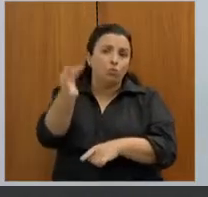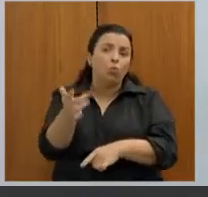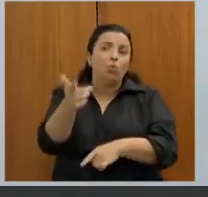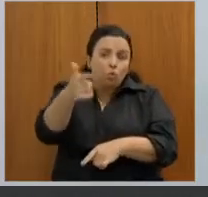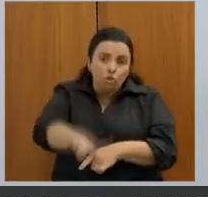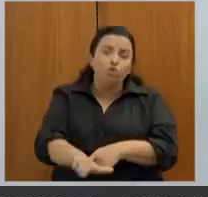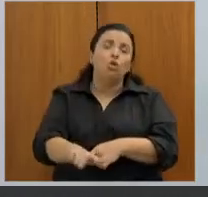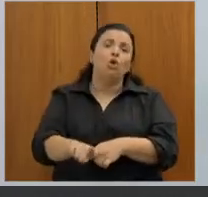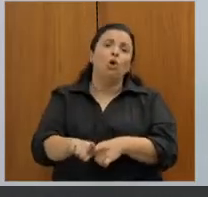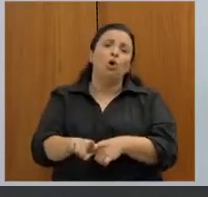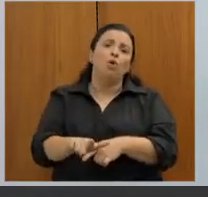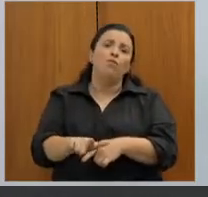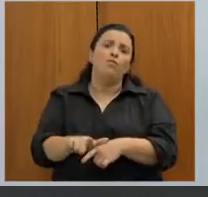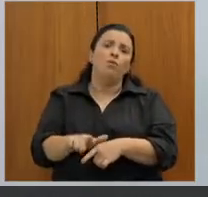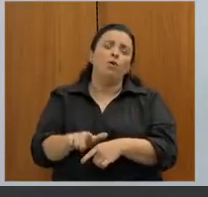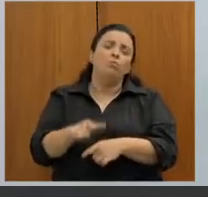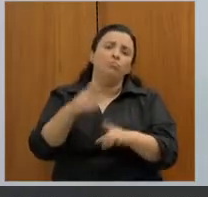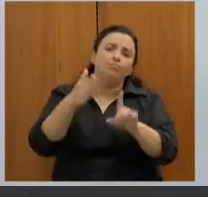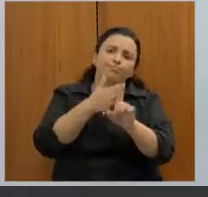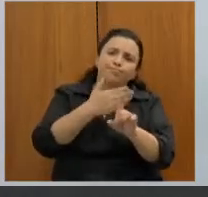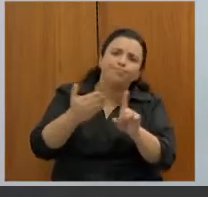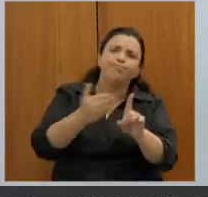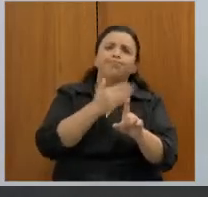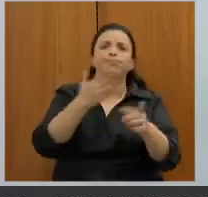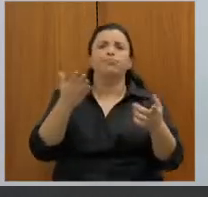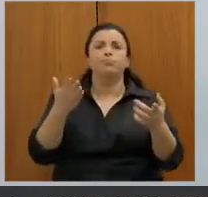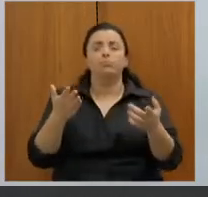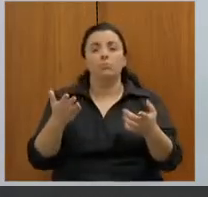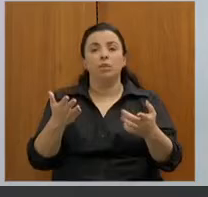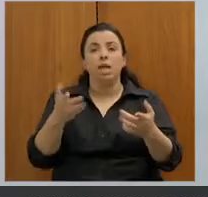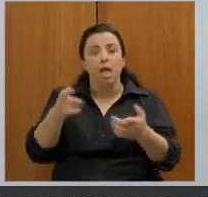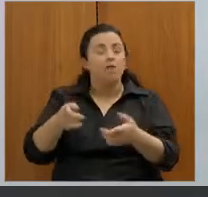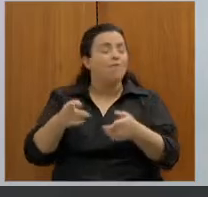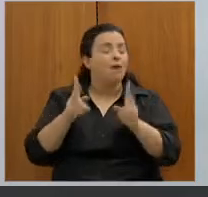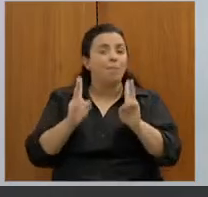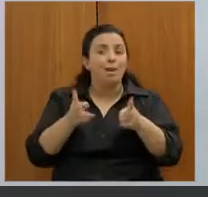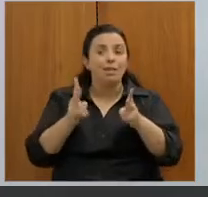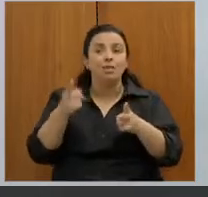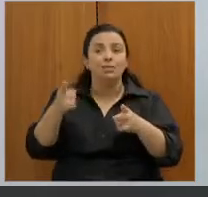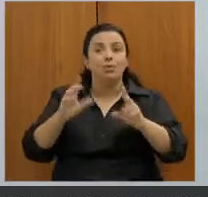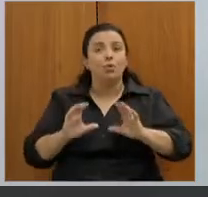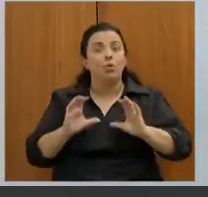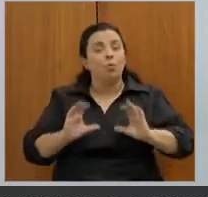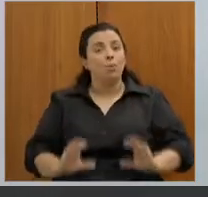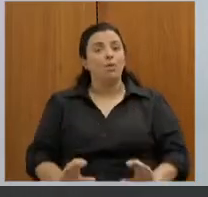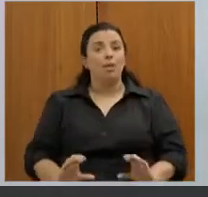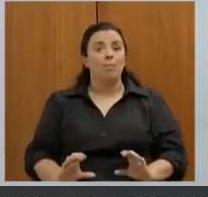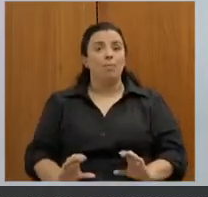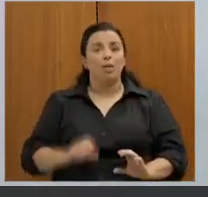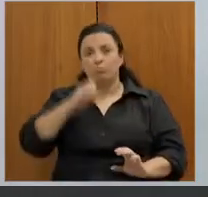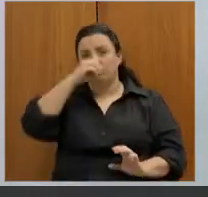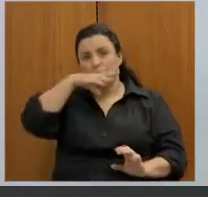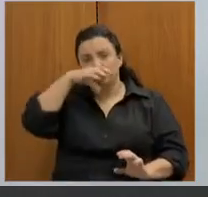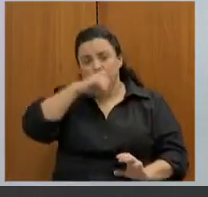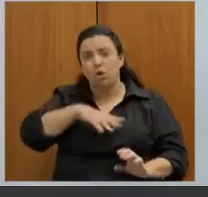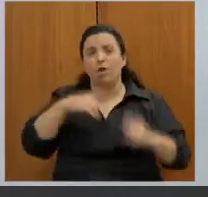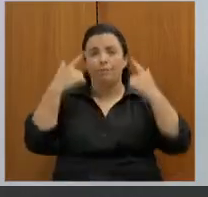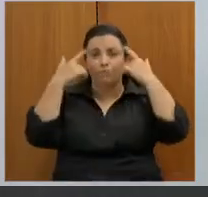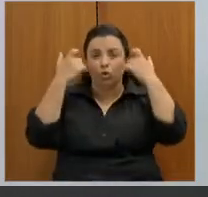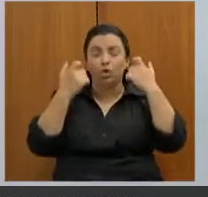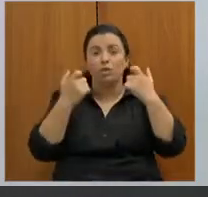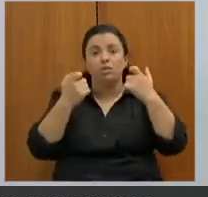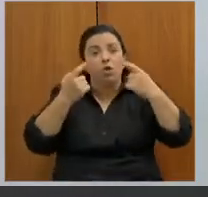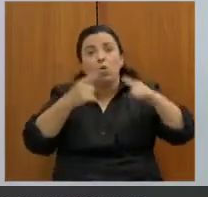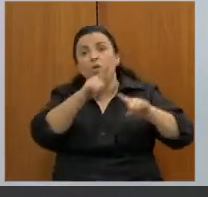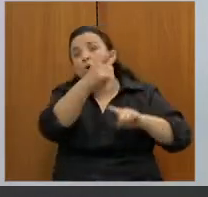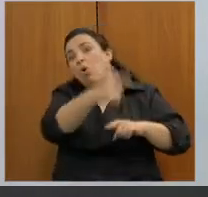permanecem no ciclo social e vão manter os seus comportamentos né agressivos violentos contra